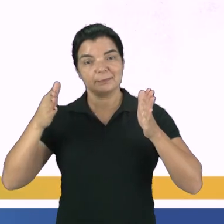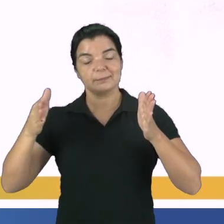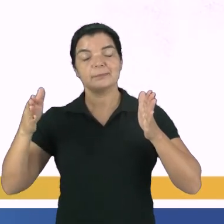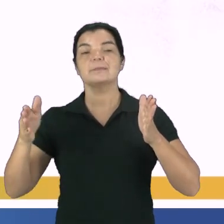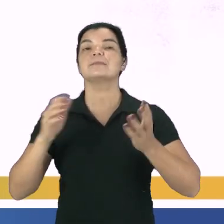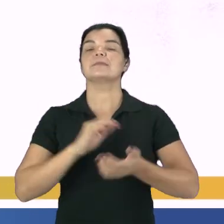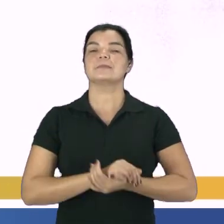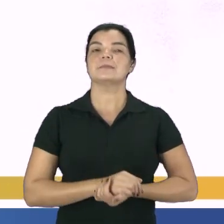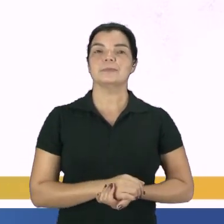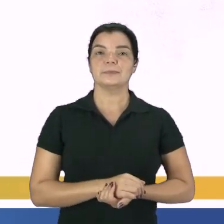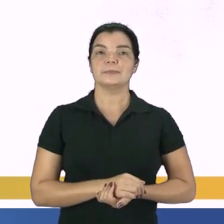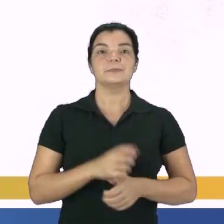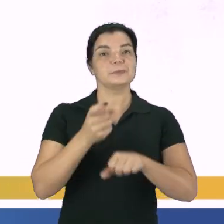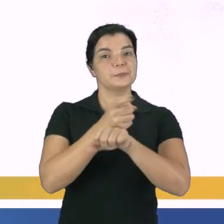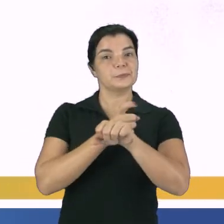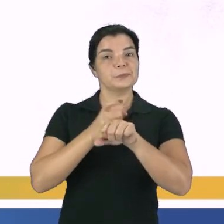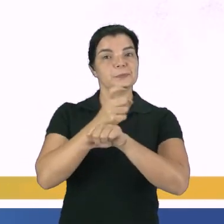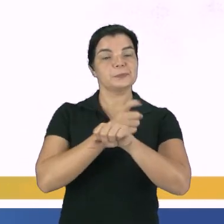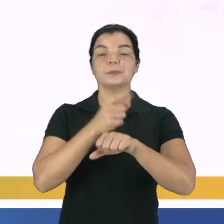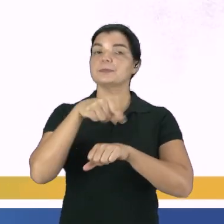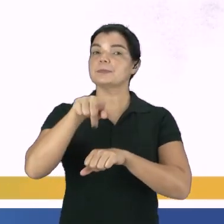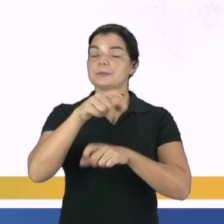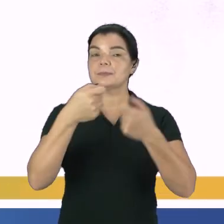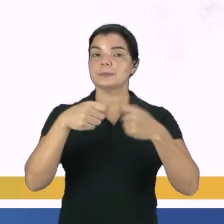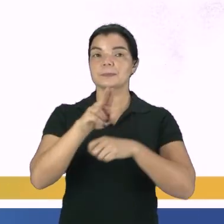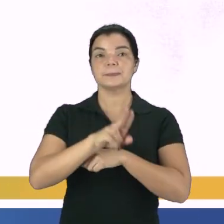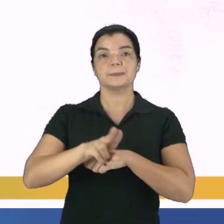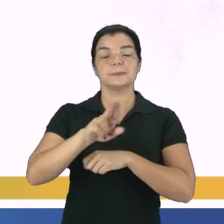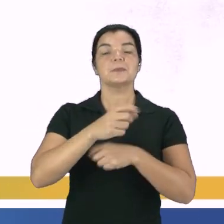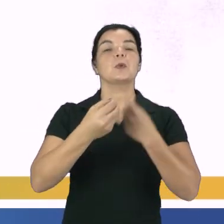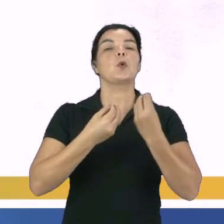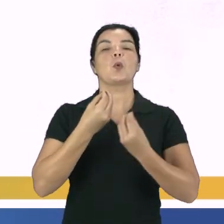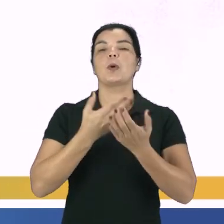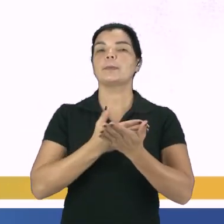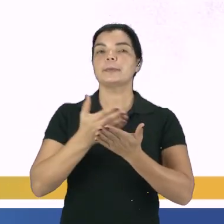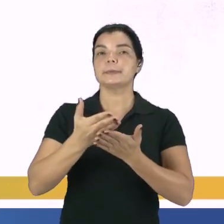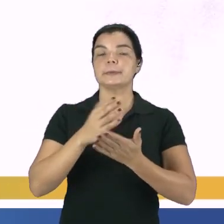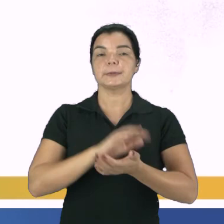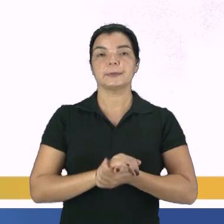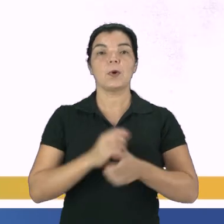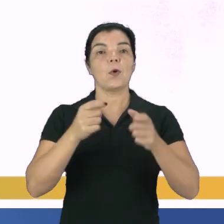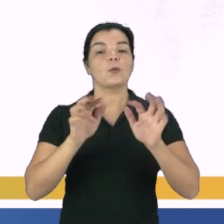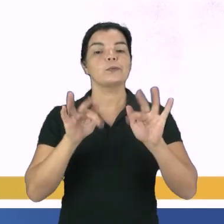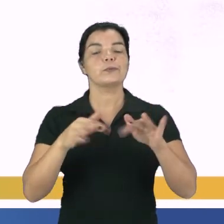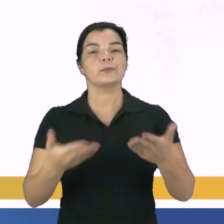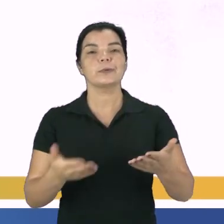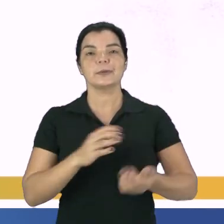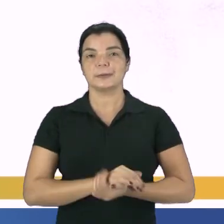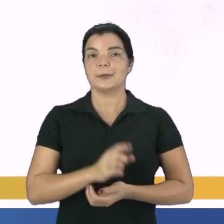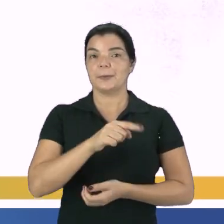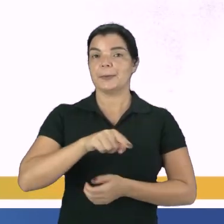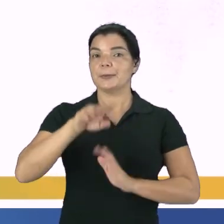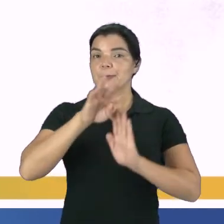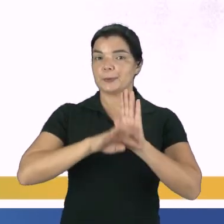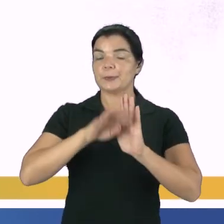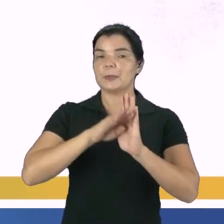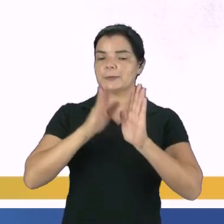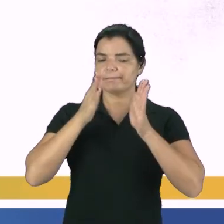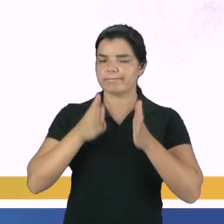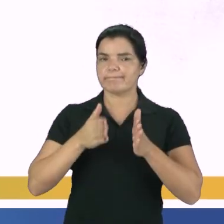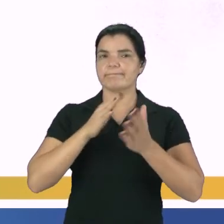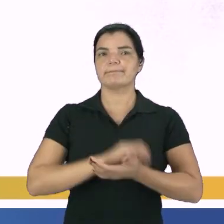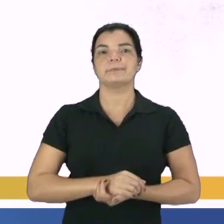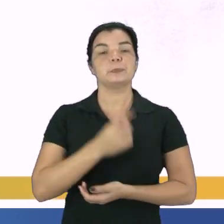ordem dos adjetivos, né, que você precisa usar. Por onde é que eu começo descrevendo? Por onde é que eu termino? Para que o seu texto fique bem